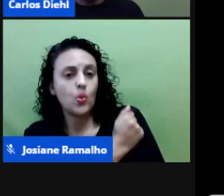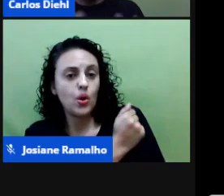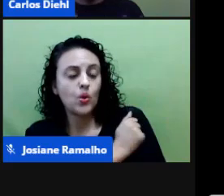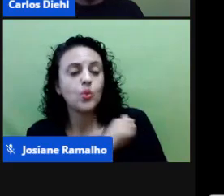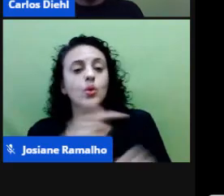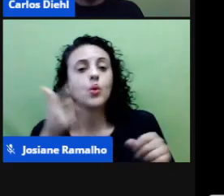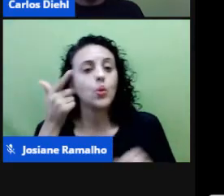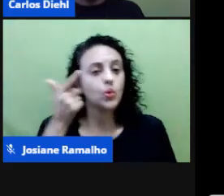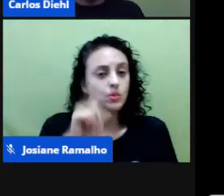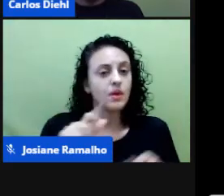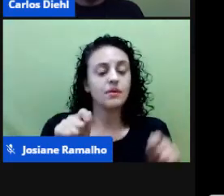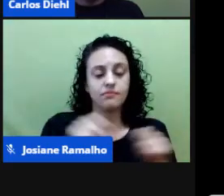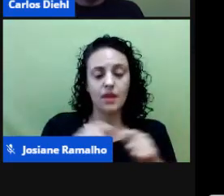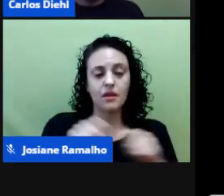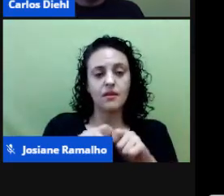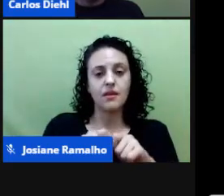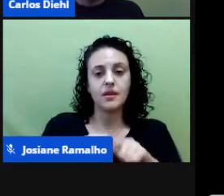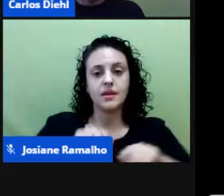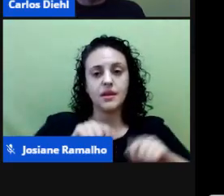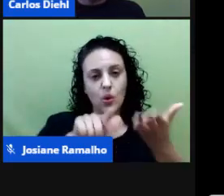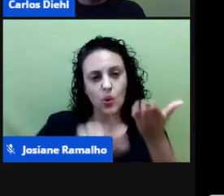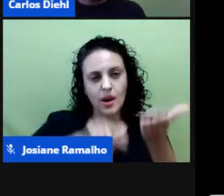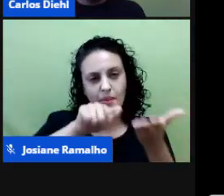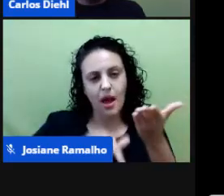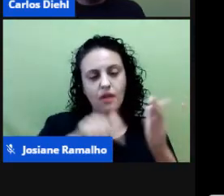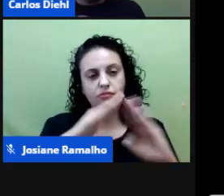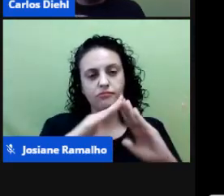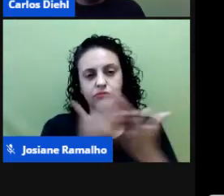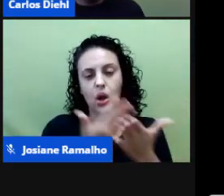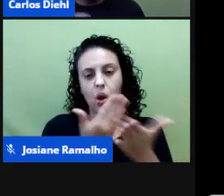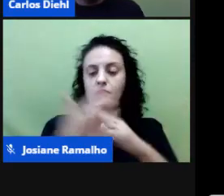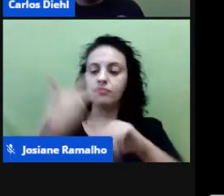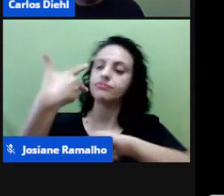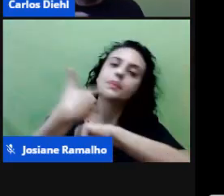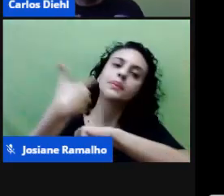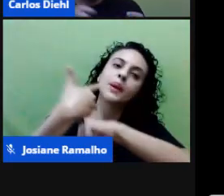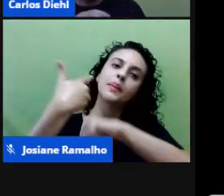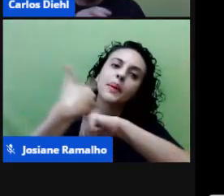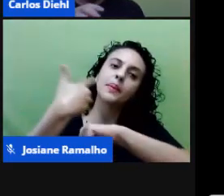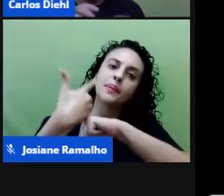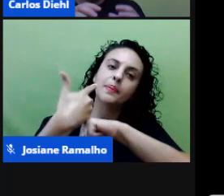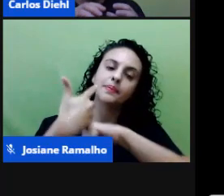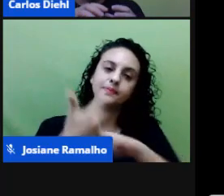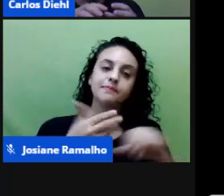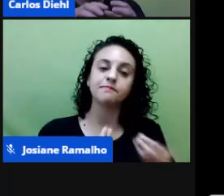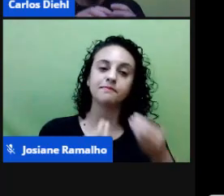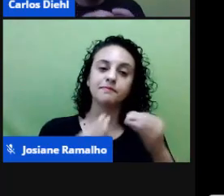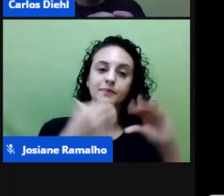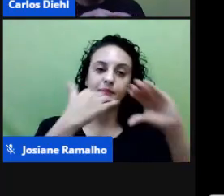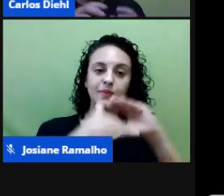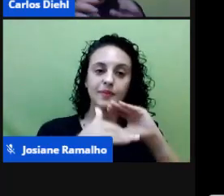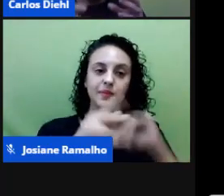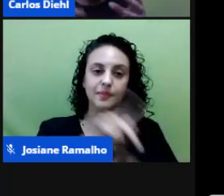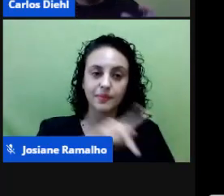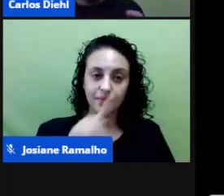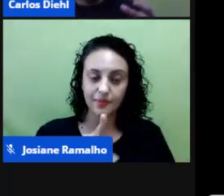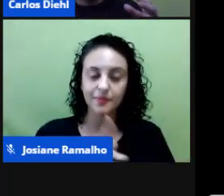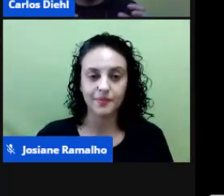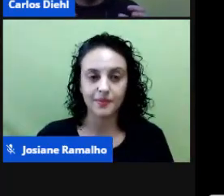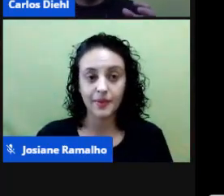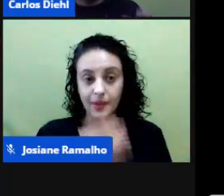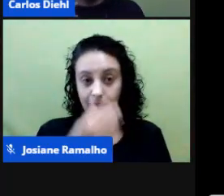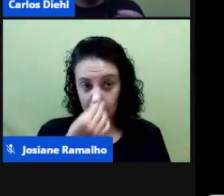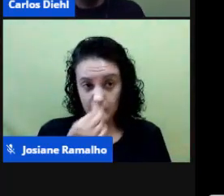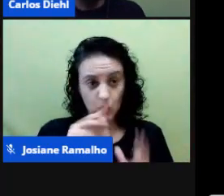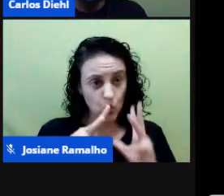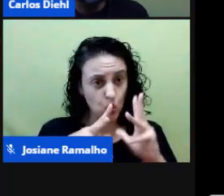dessa evolução da tecnologia que esses gadgets, esses